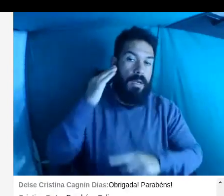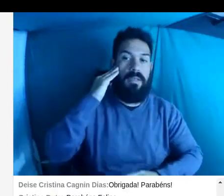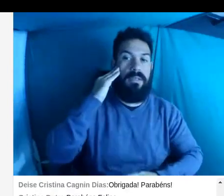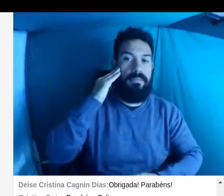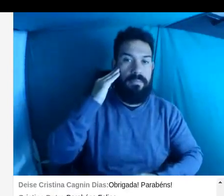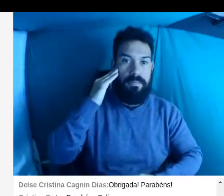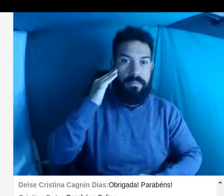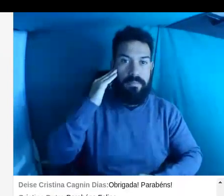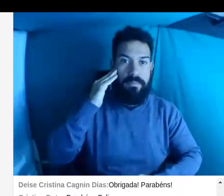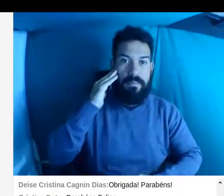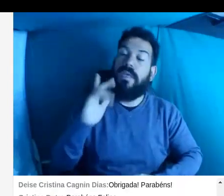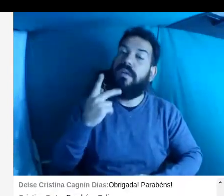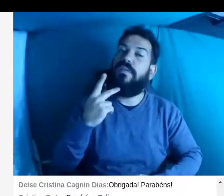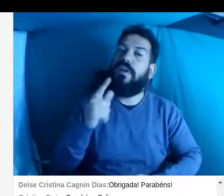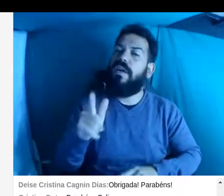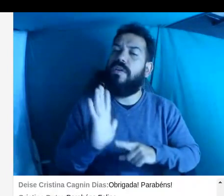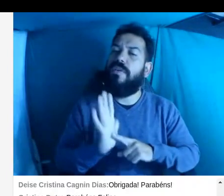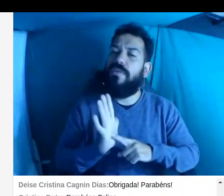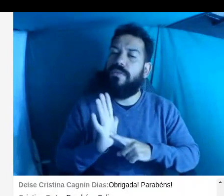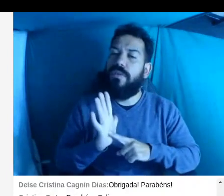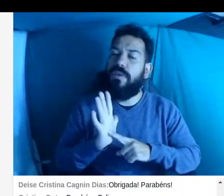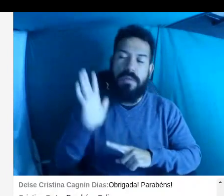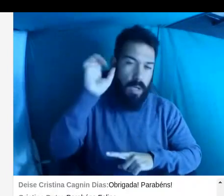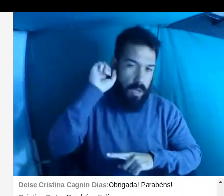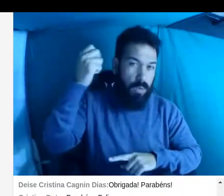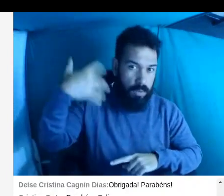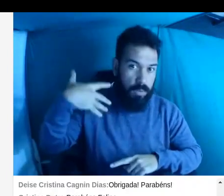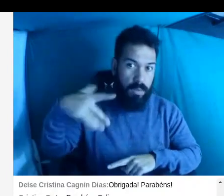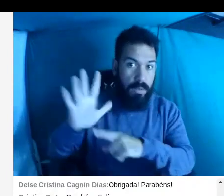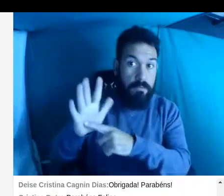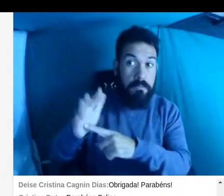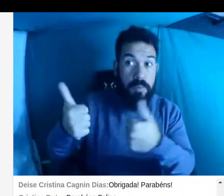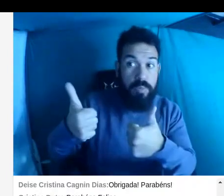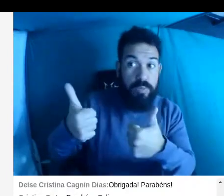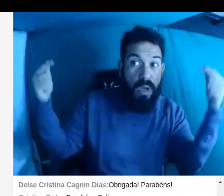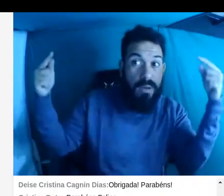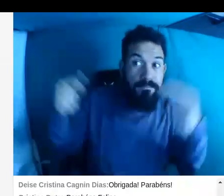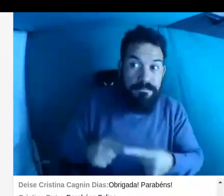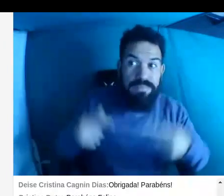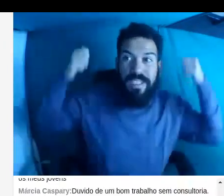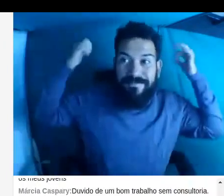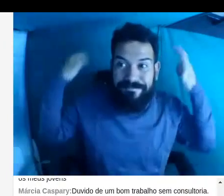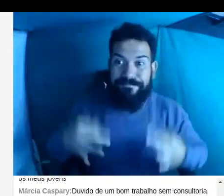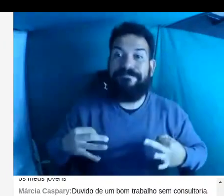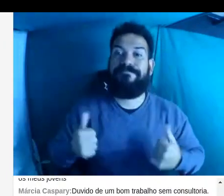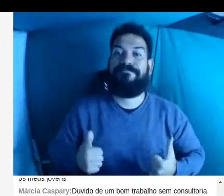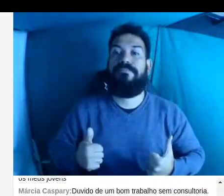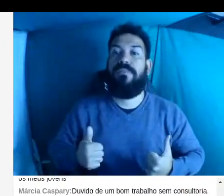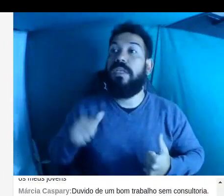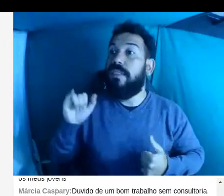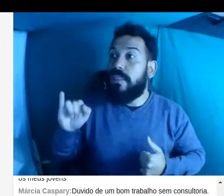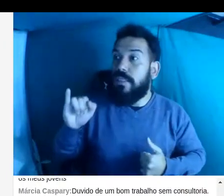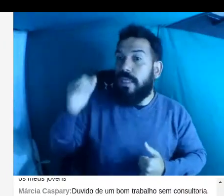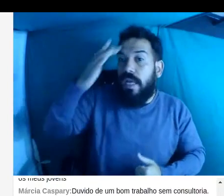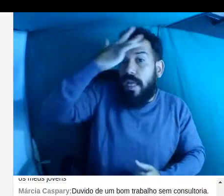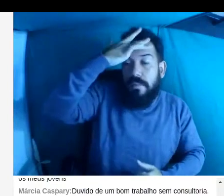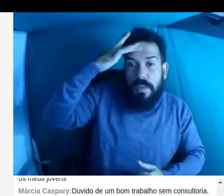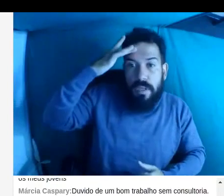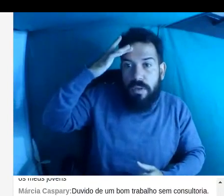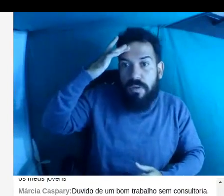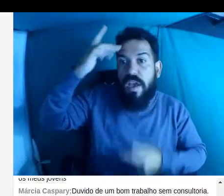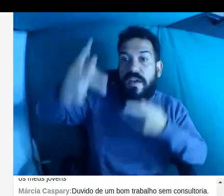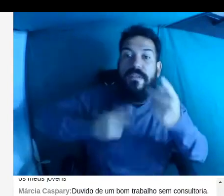filme, a audiodescrição de um filme deu certo quando as pessoas comentam o filme e não a audiodescrição do